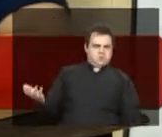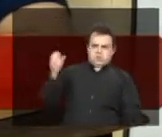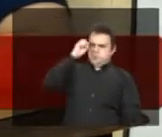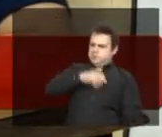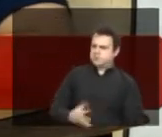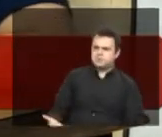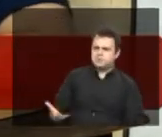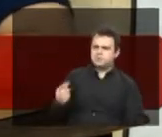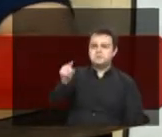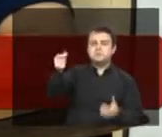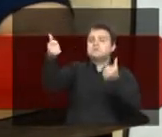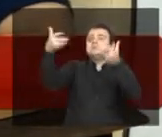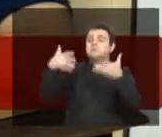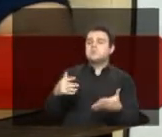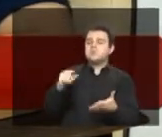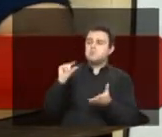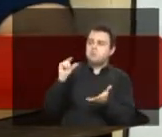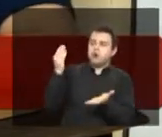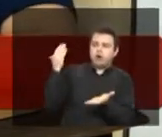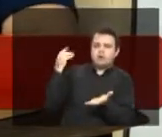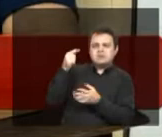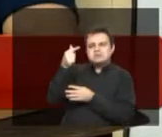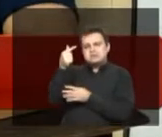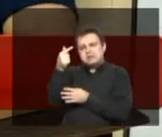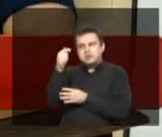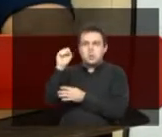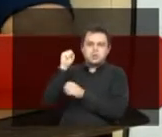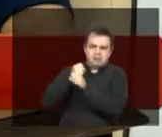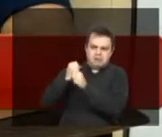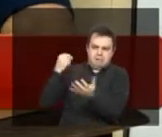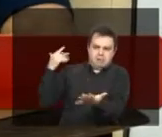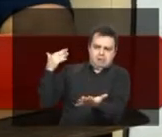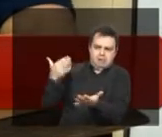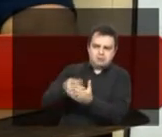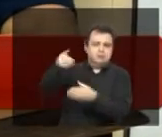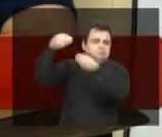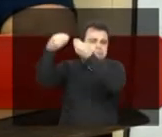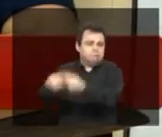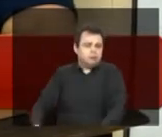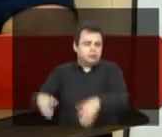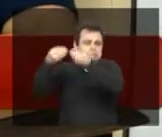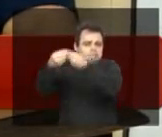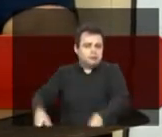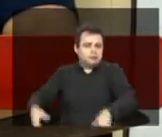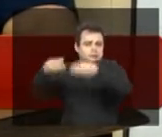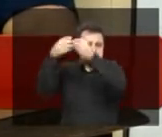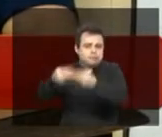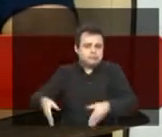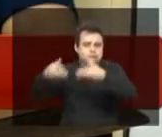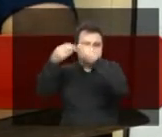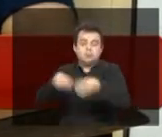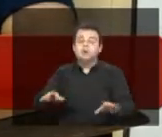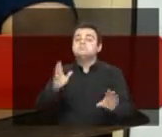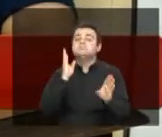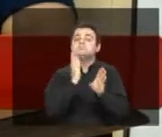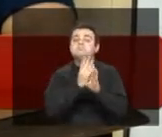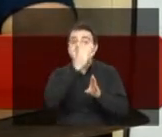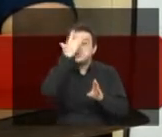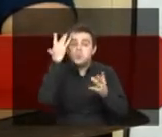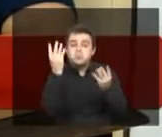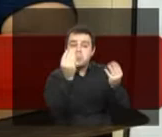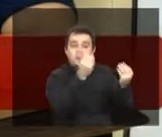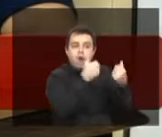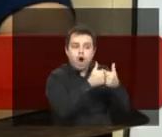5, 7 anos, eles só vêm somando prejuízos, porque vem caindo o número de